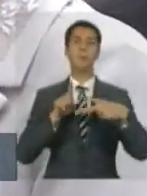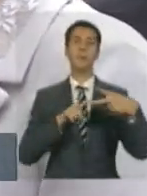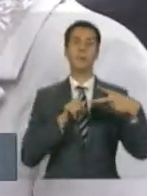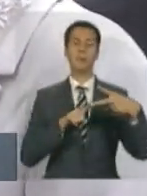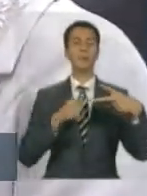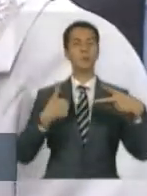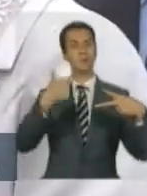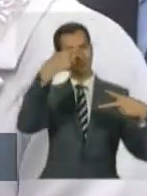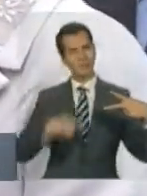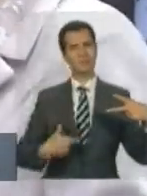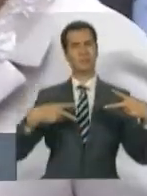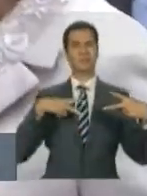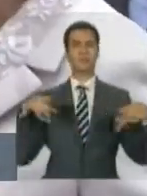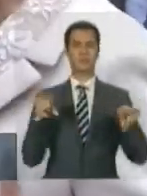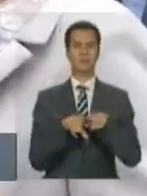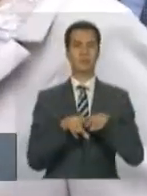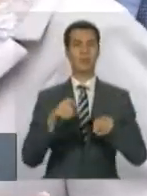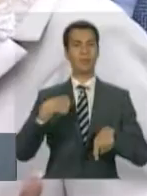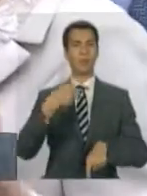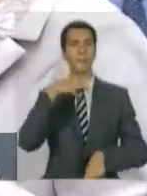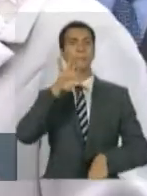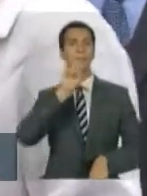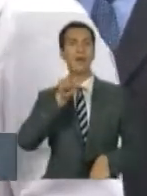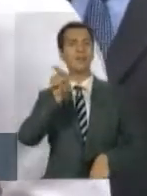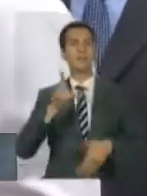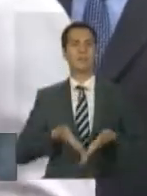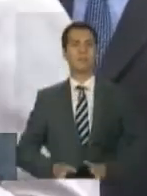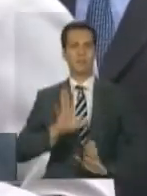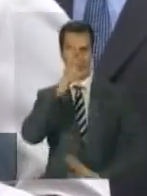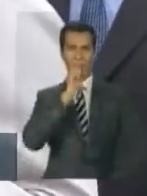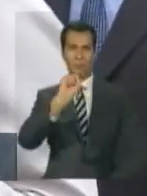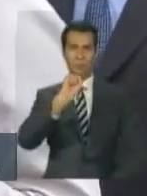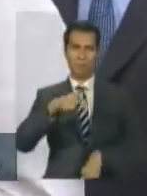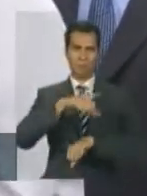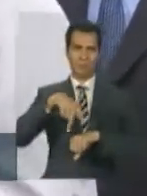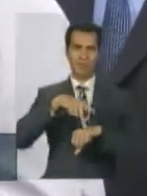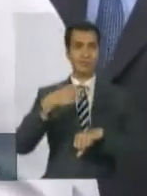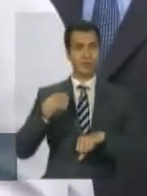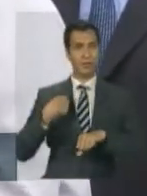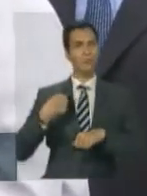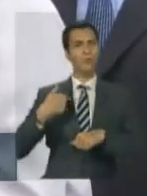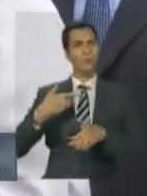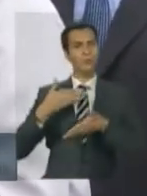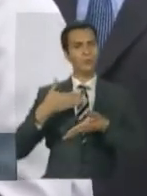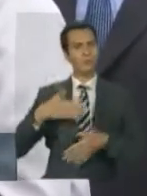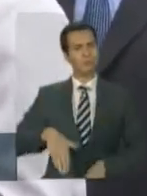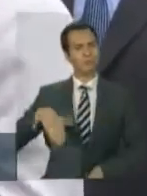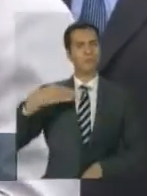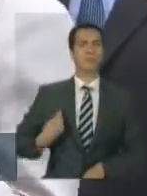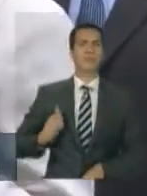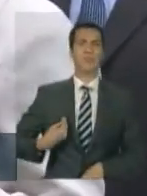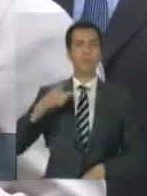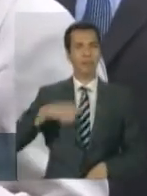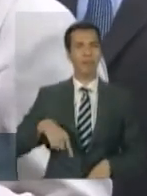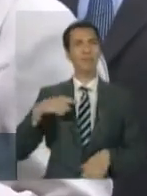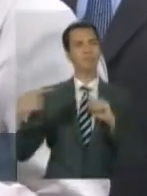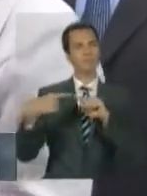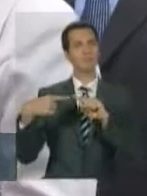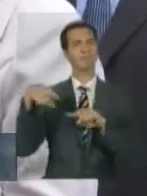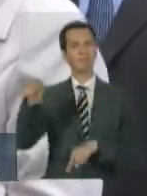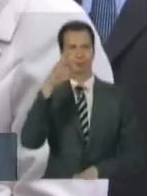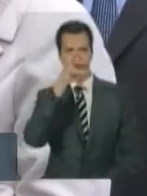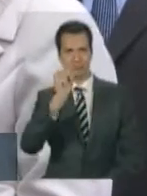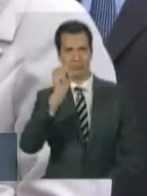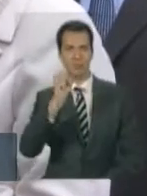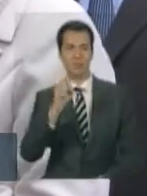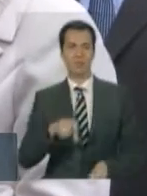da pessoa cujo pai é búlgaro e uma parte da minha raiz está na Bulgária. Esse país,